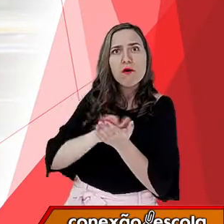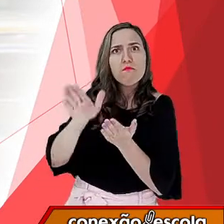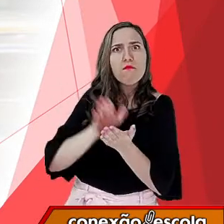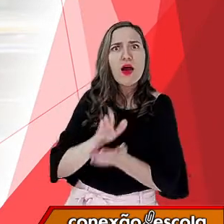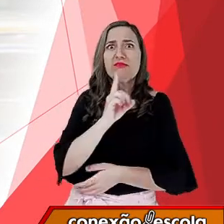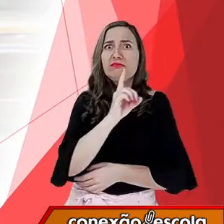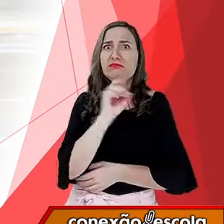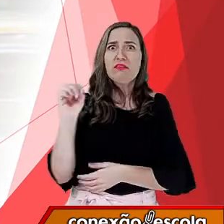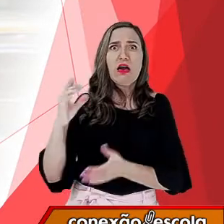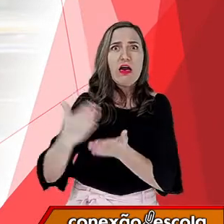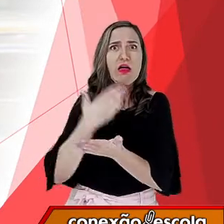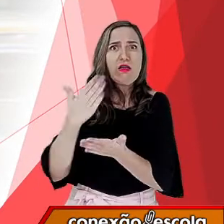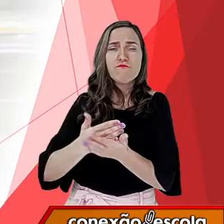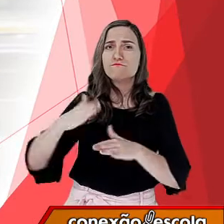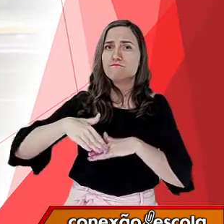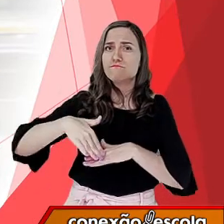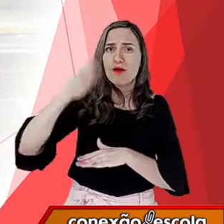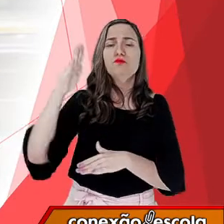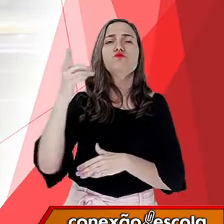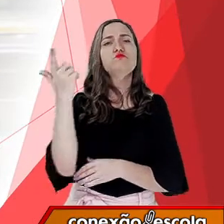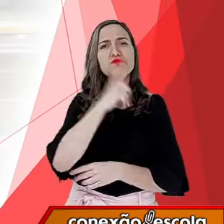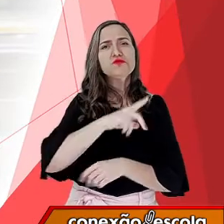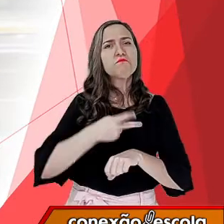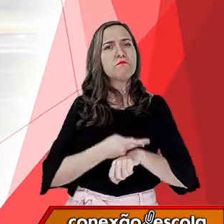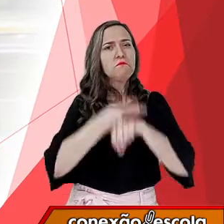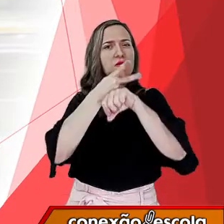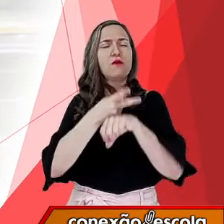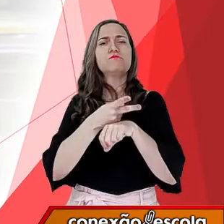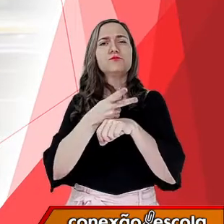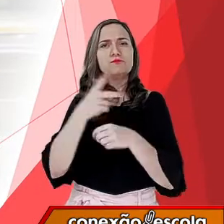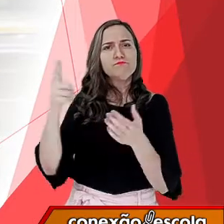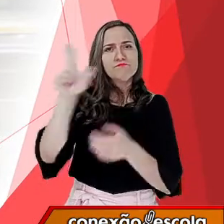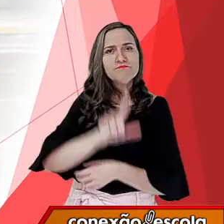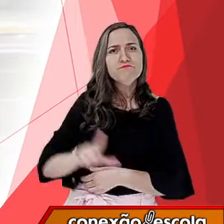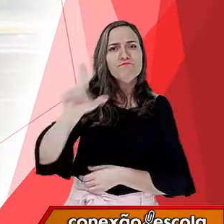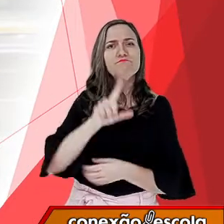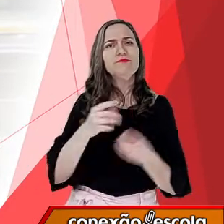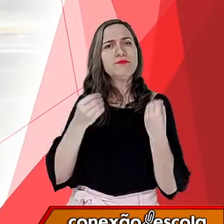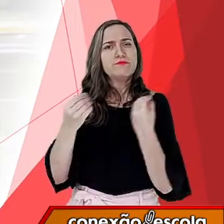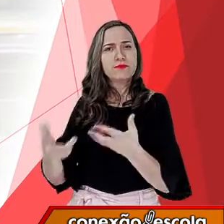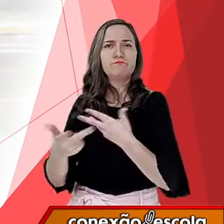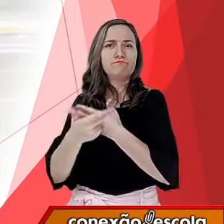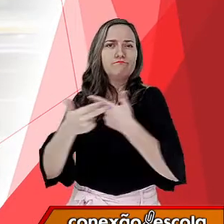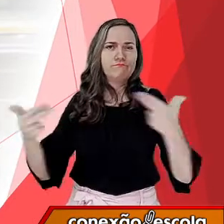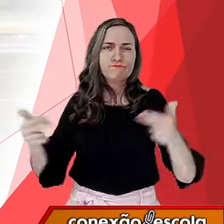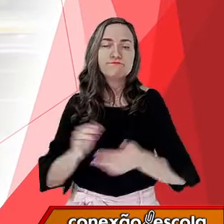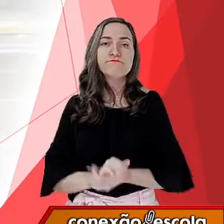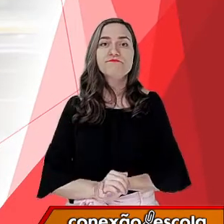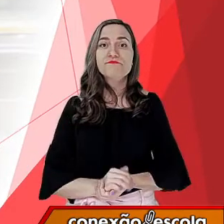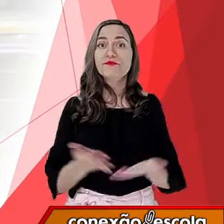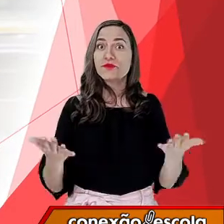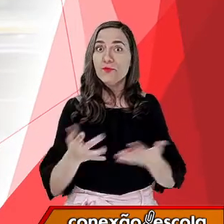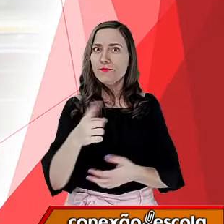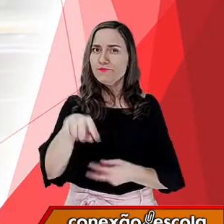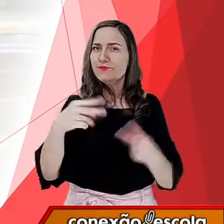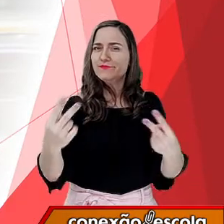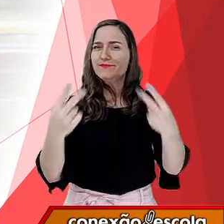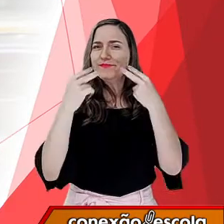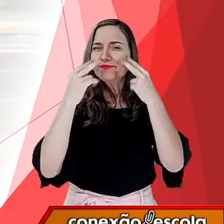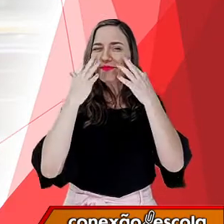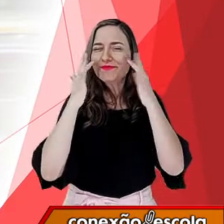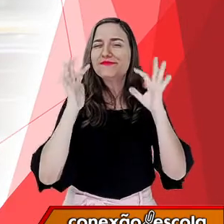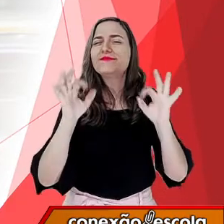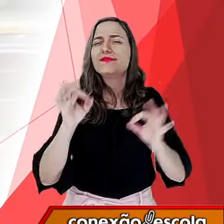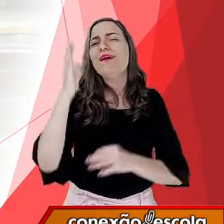e ganhou diversos prêmios literários. Agora que prestou atenção no texto e conheceu